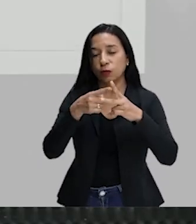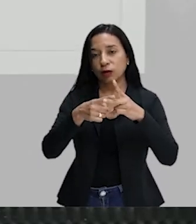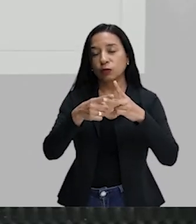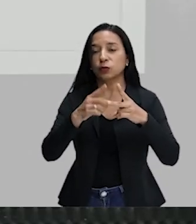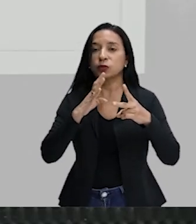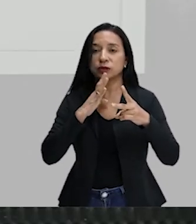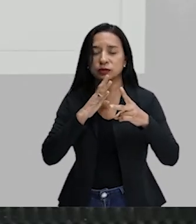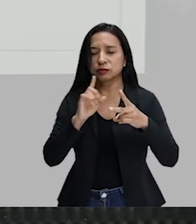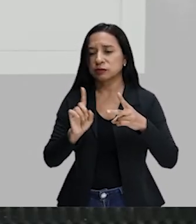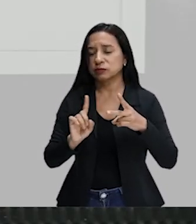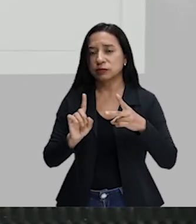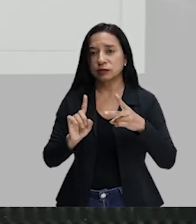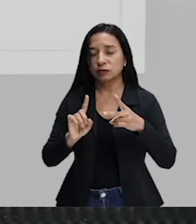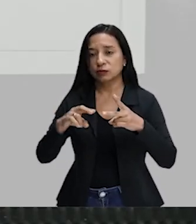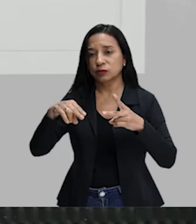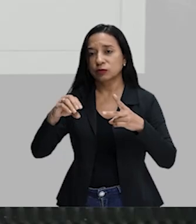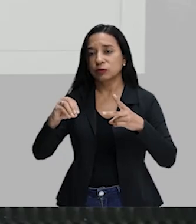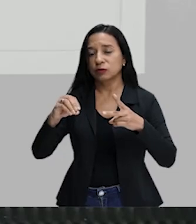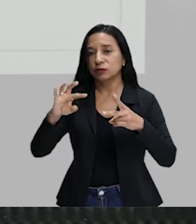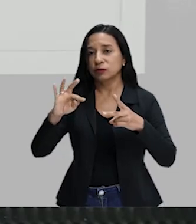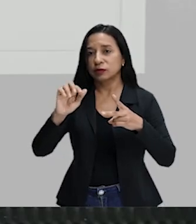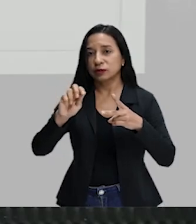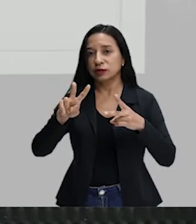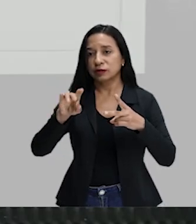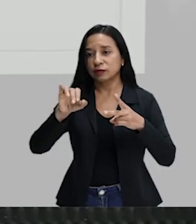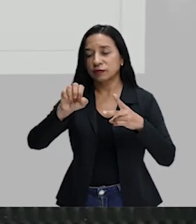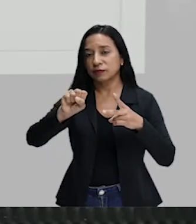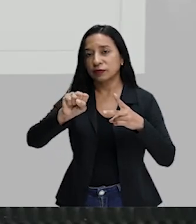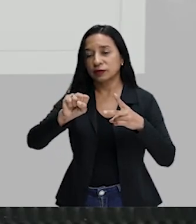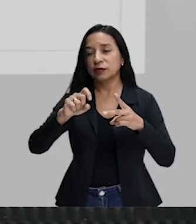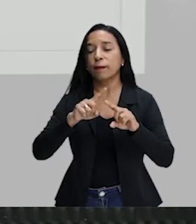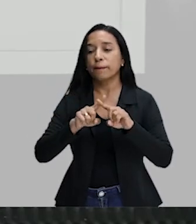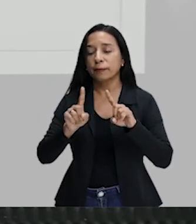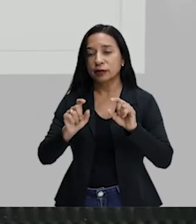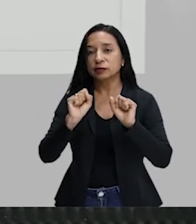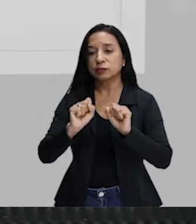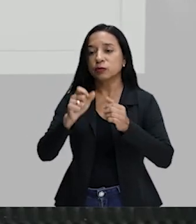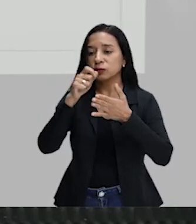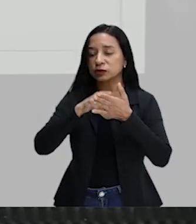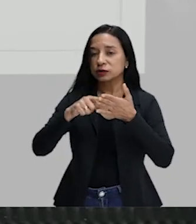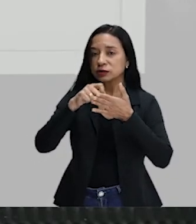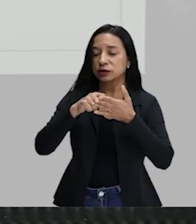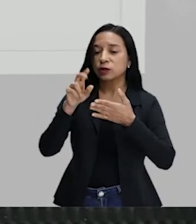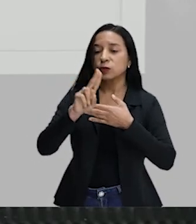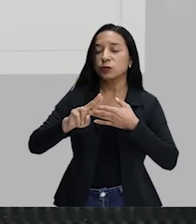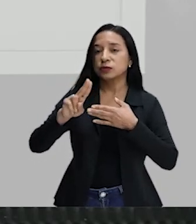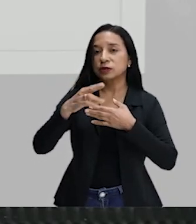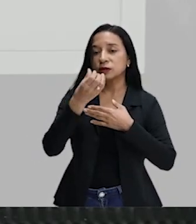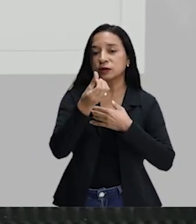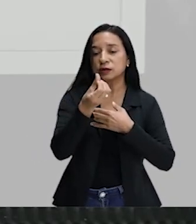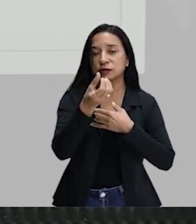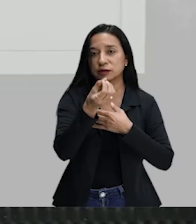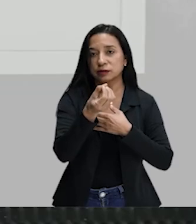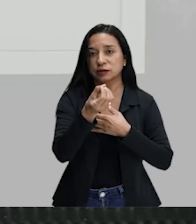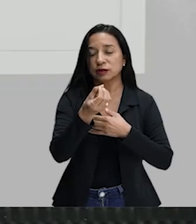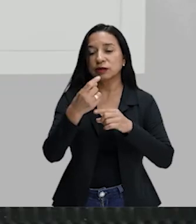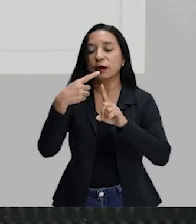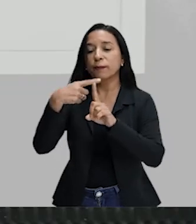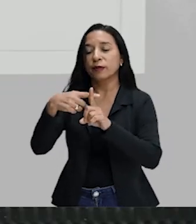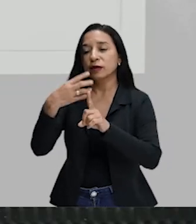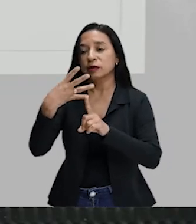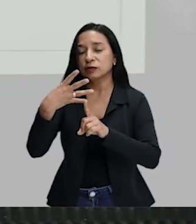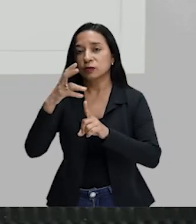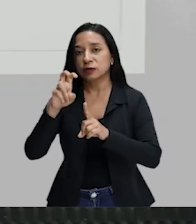daqueles arcos notáveis. Então, o 105 eu posso escrever 60 mais 45. O 60